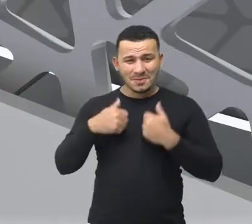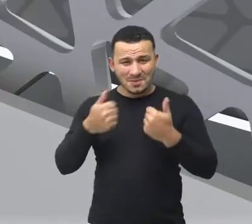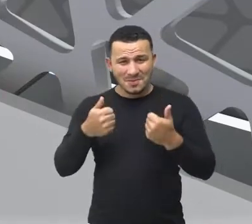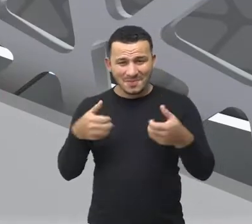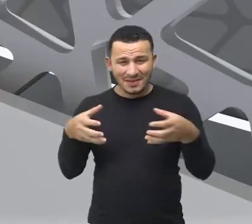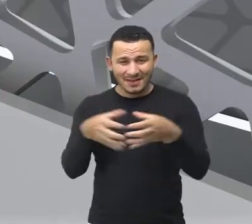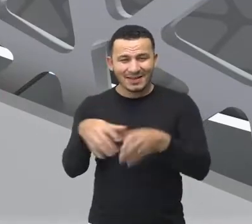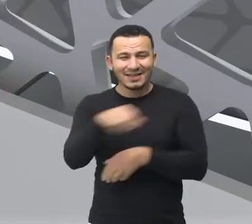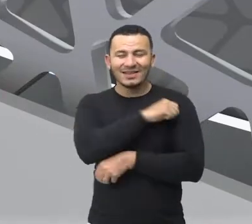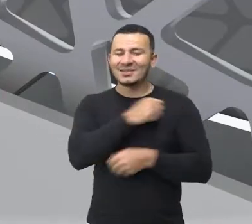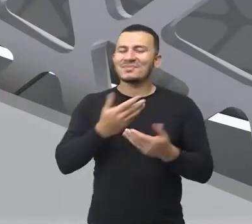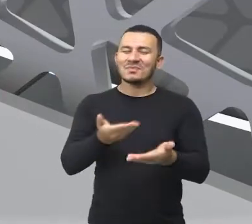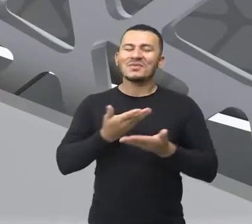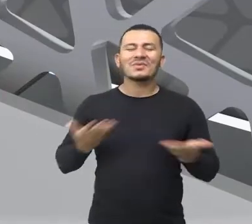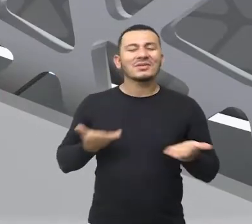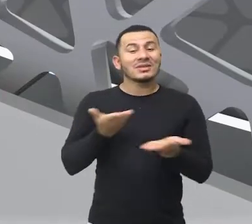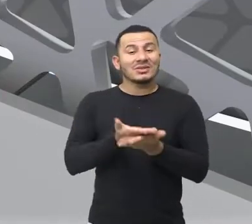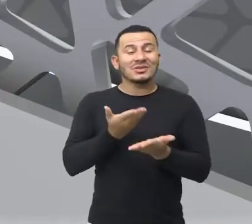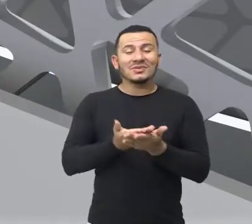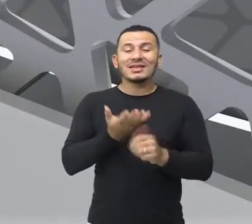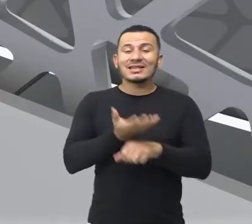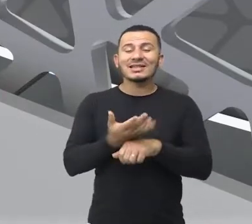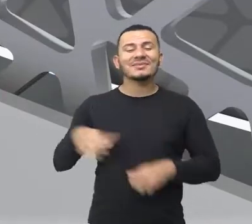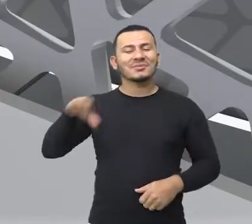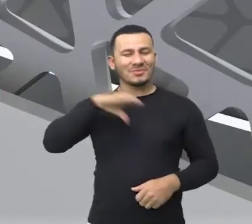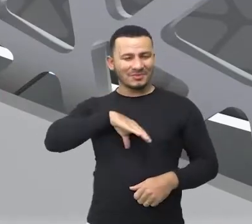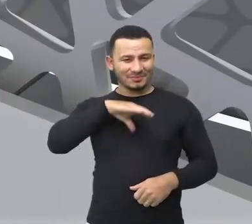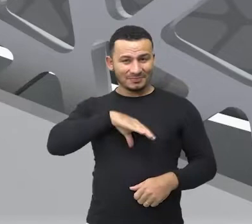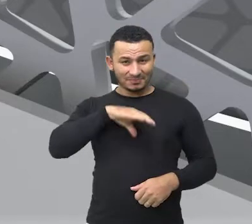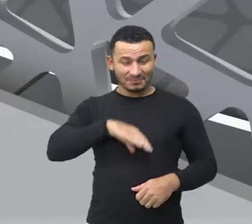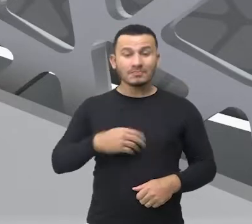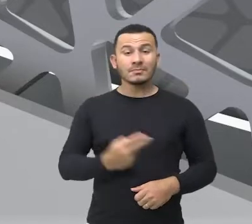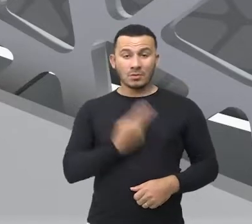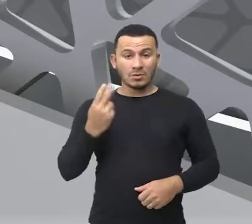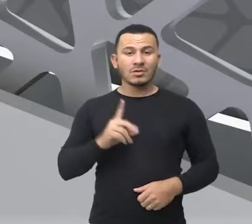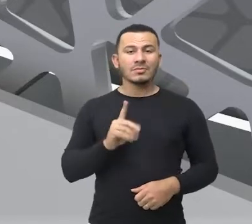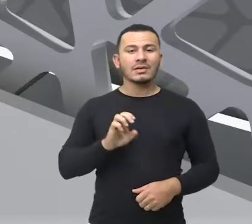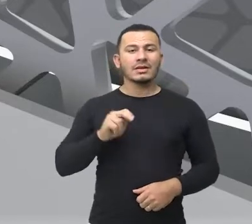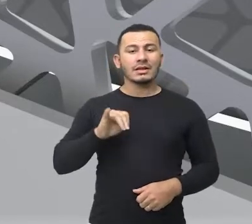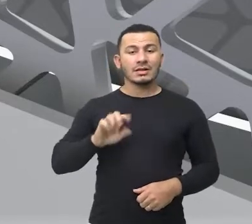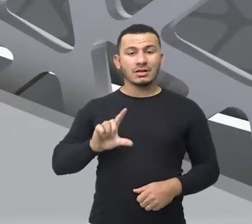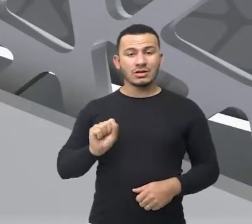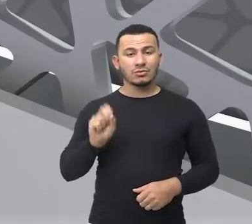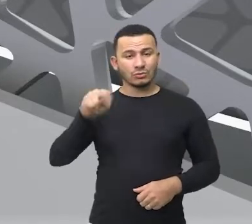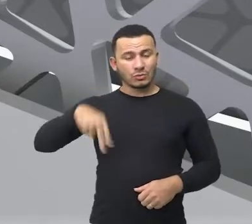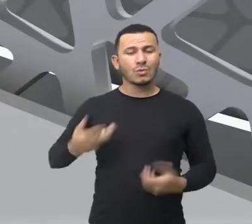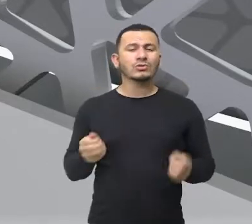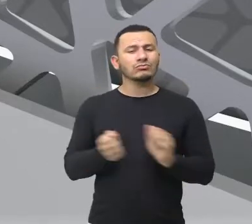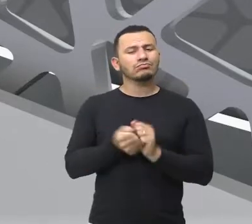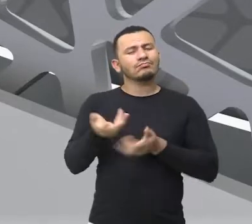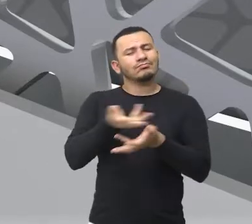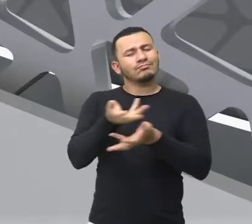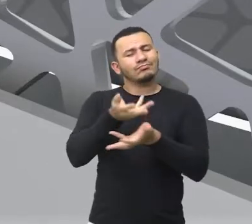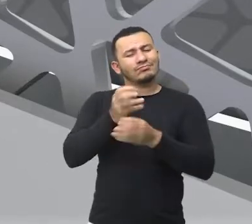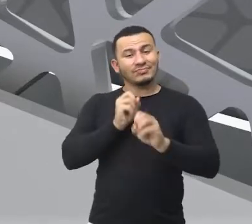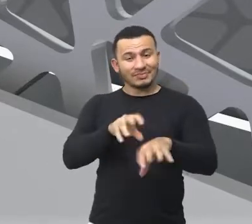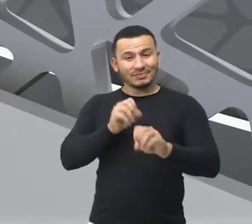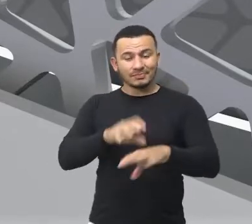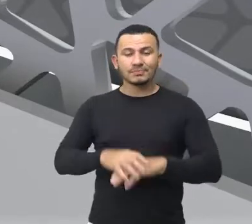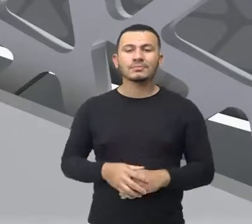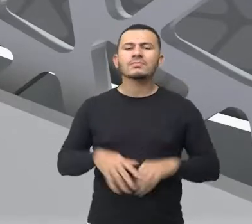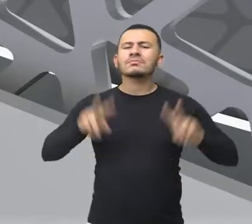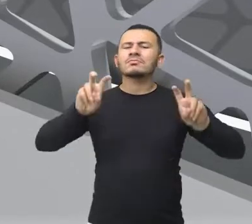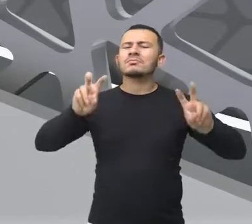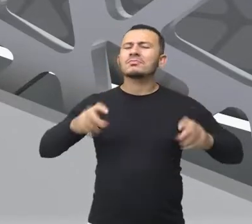turmas! Bem-vindos a mais uma aula de língua portuguesa. Sou o professor Denilson e vou acompanhá-los nesse momento. O que